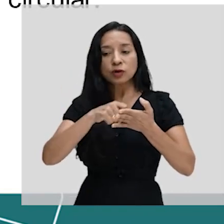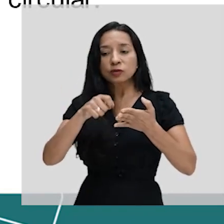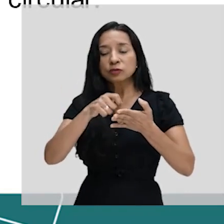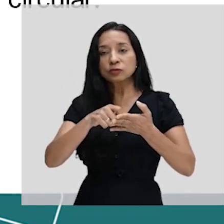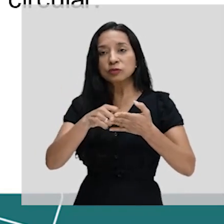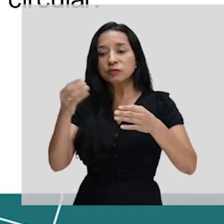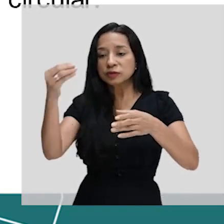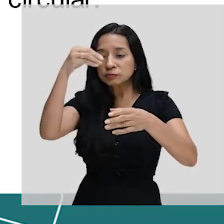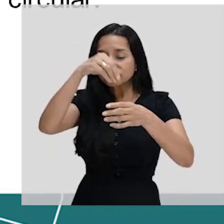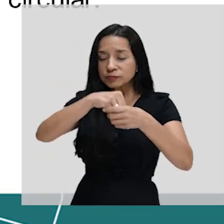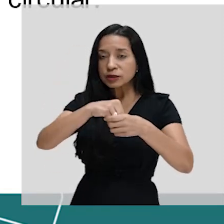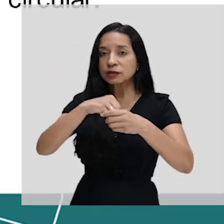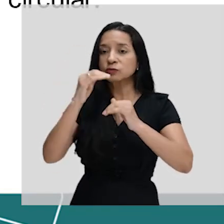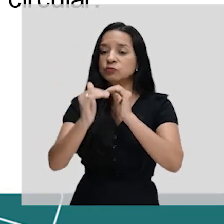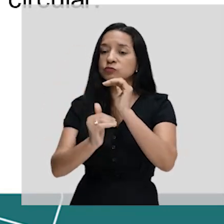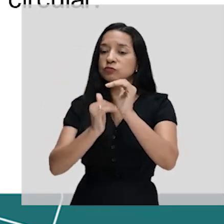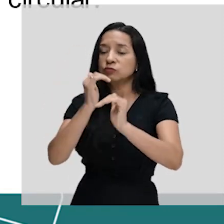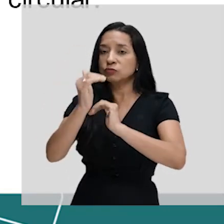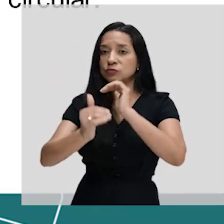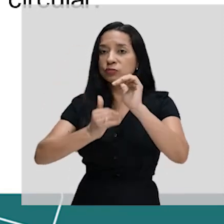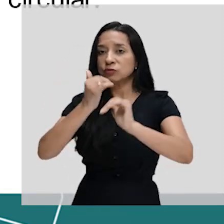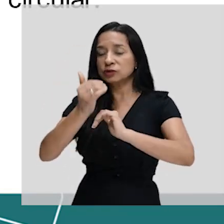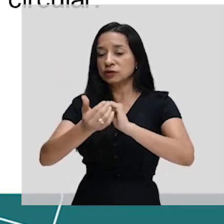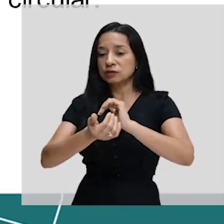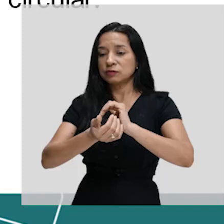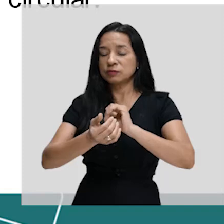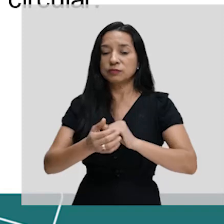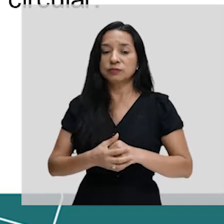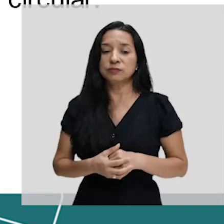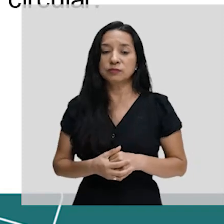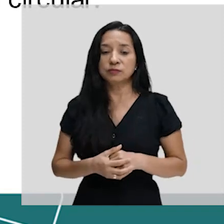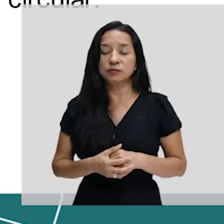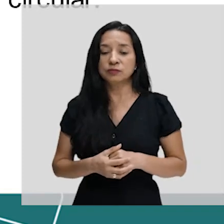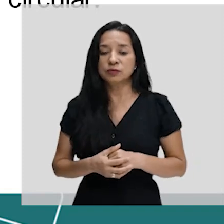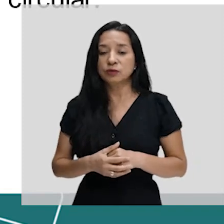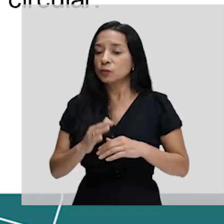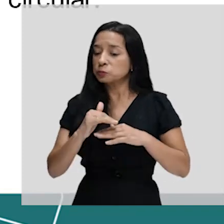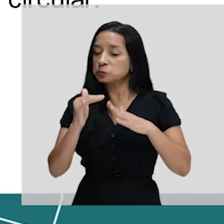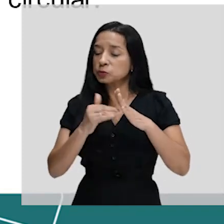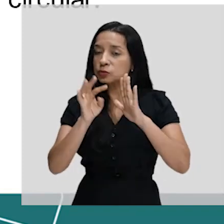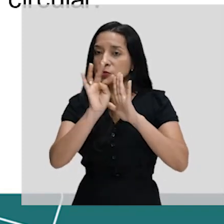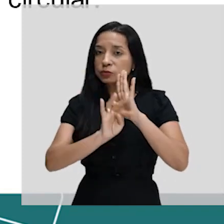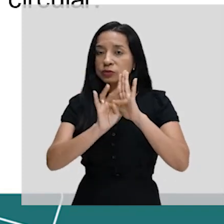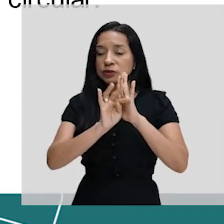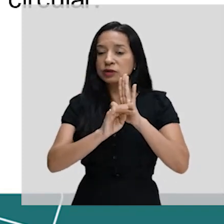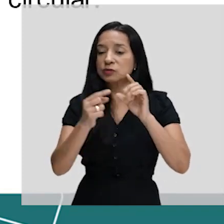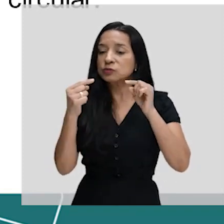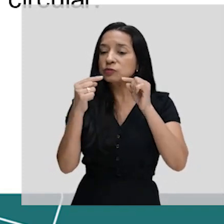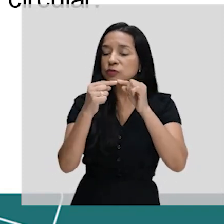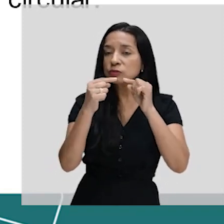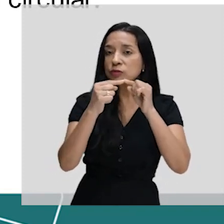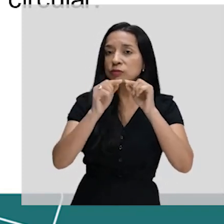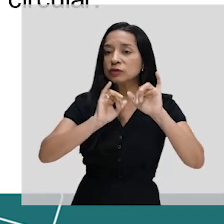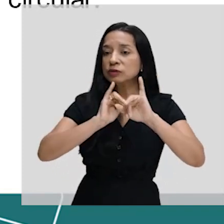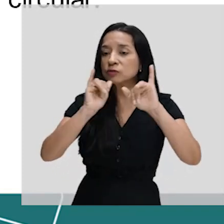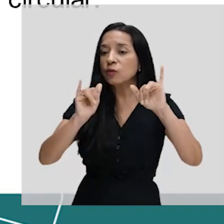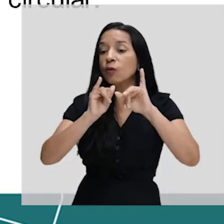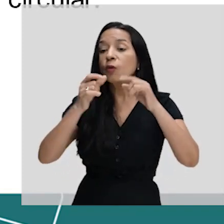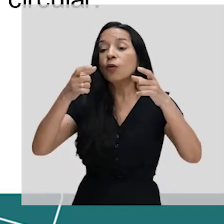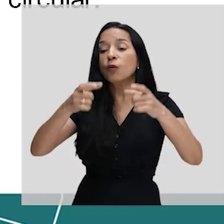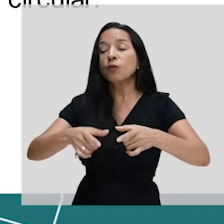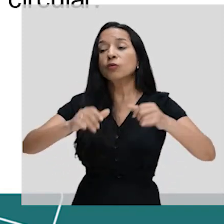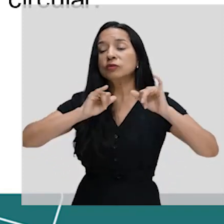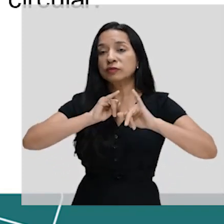faz parte nesse processo de produção. Todo texto é produzido de acordo com o veículo que ele vai circular,